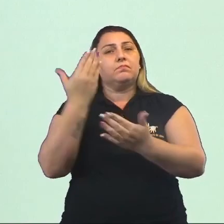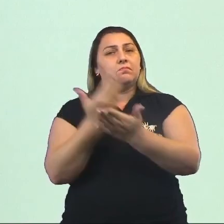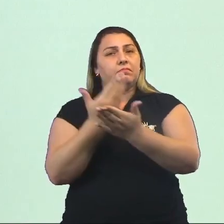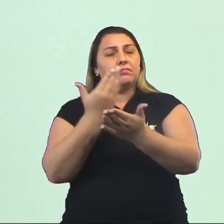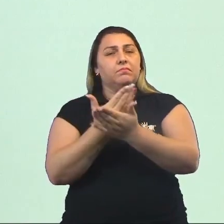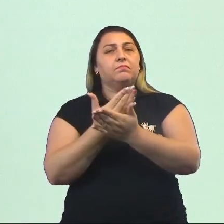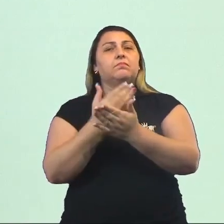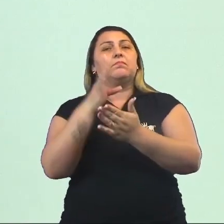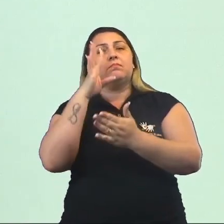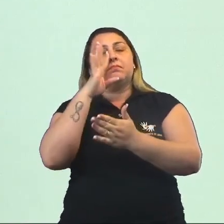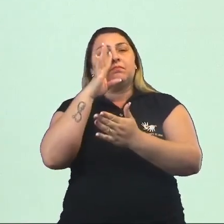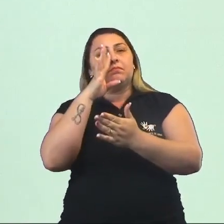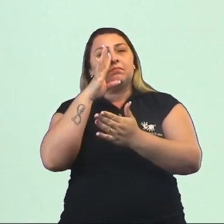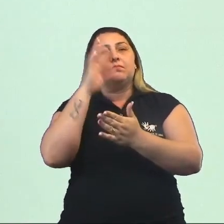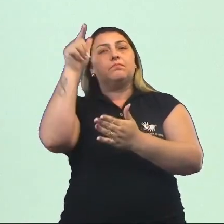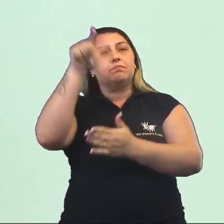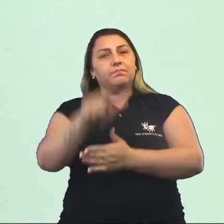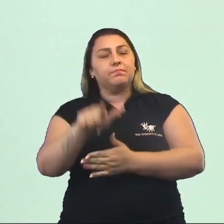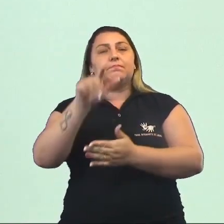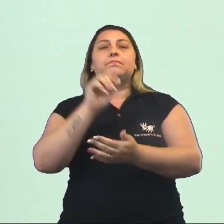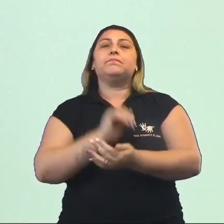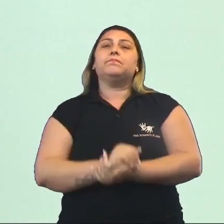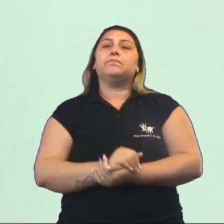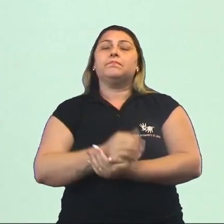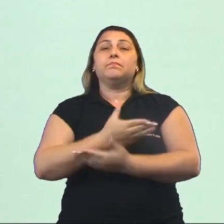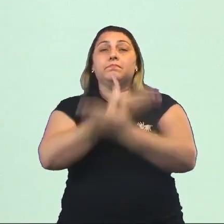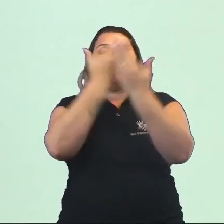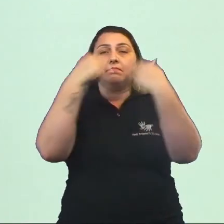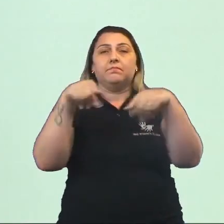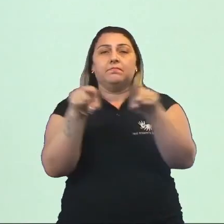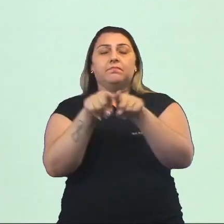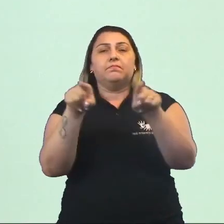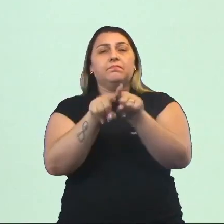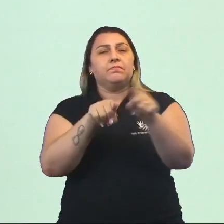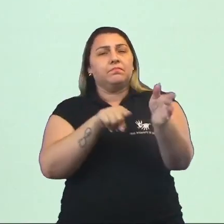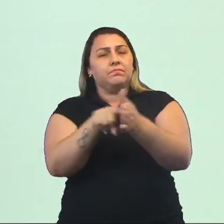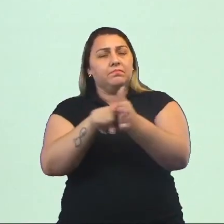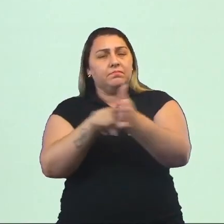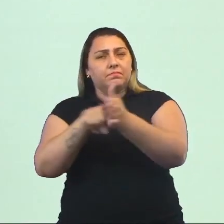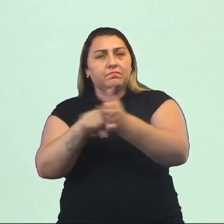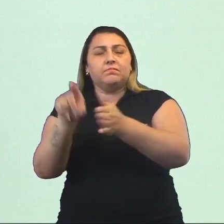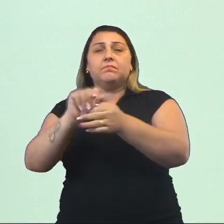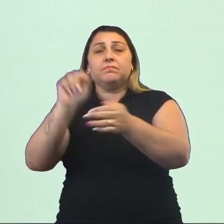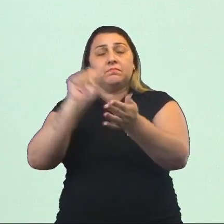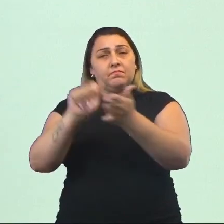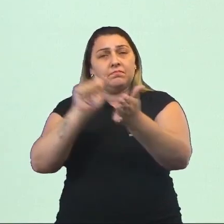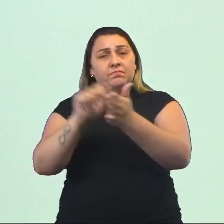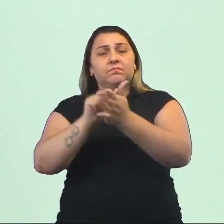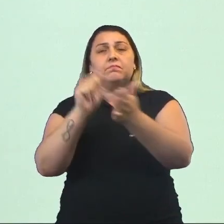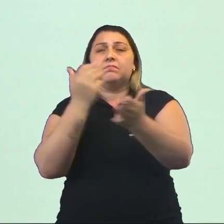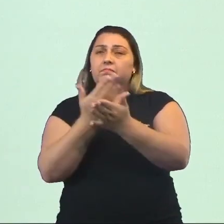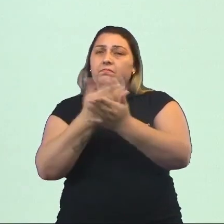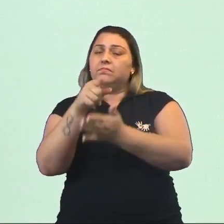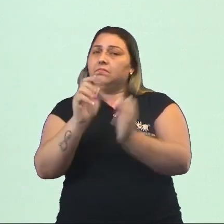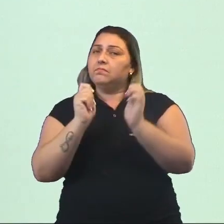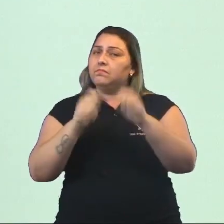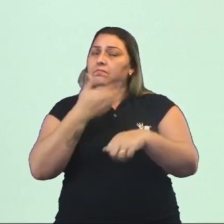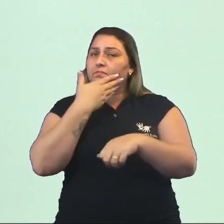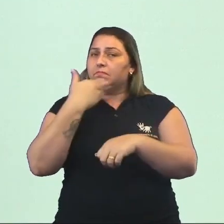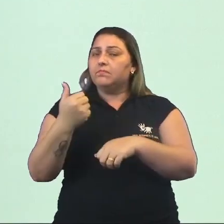aulas ou mesmo assistir essa aula quantas vezes vocês quiserem. Não esqueçam também de fazer pesquisas extras e fazer anotações sobre as aulas para que vocês